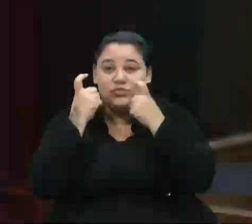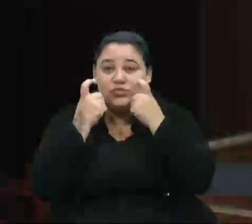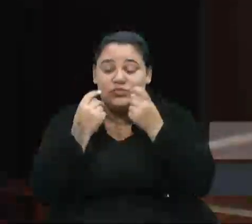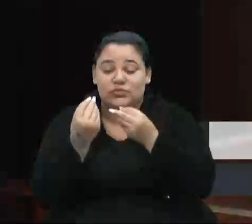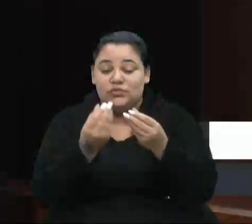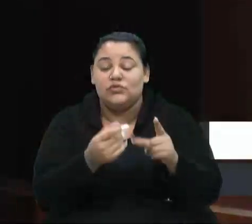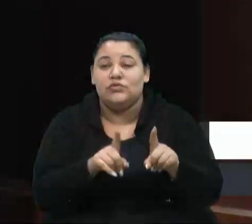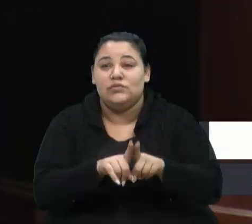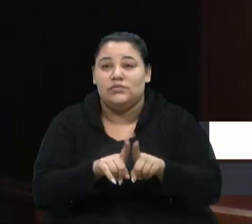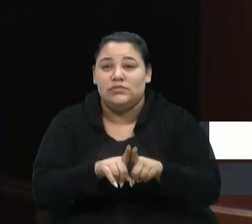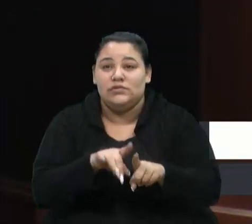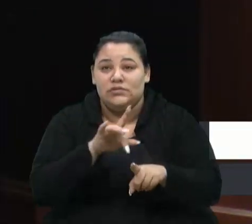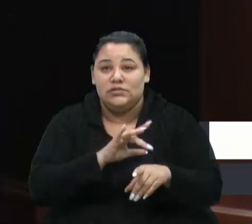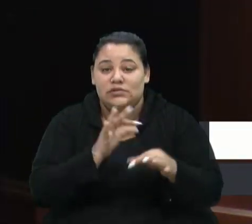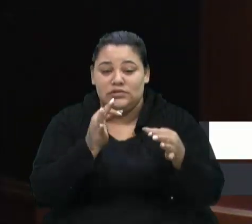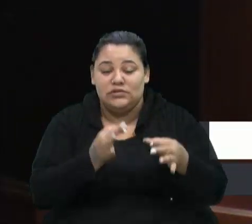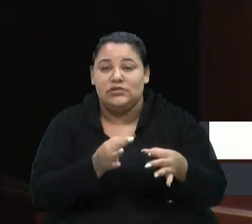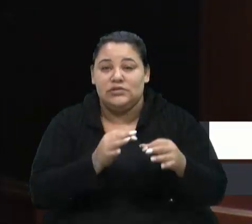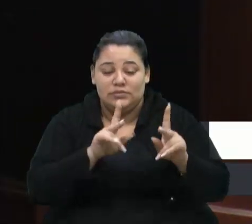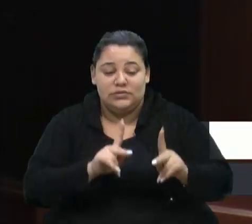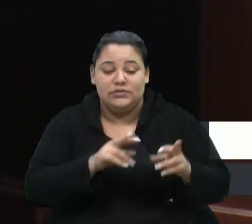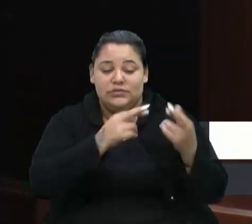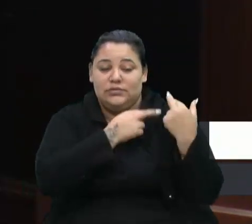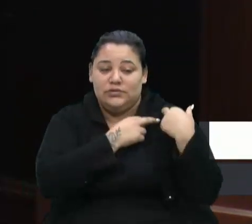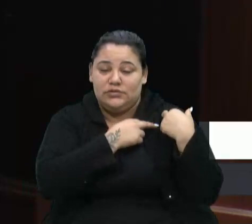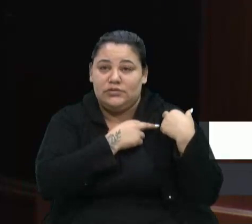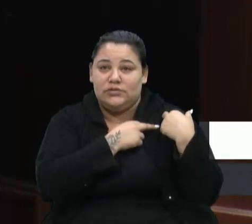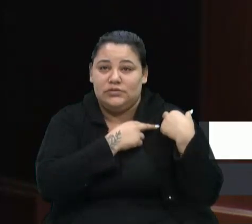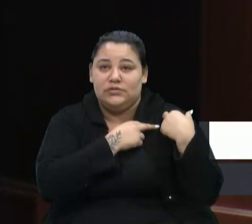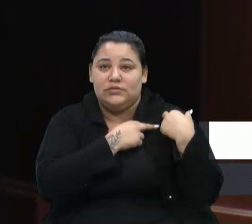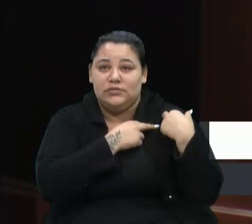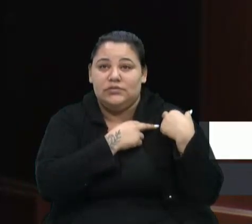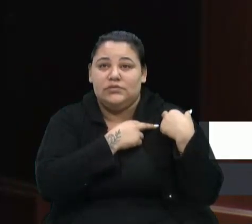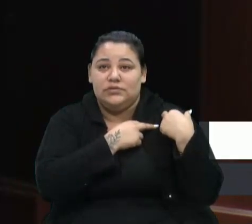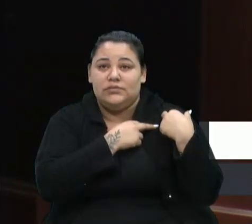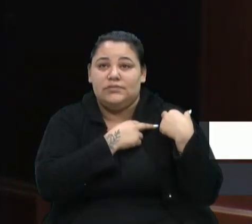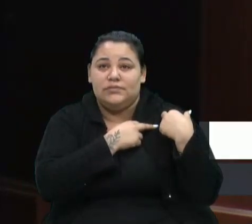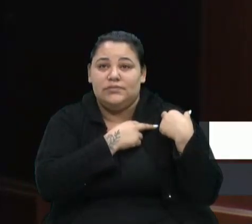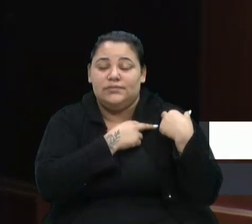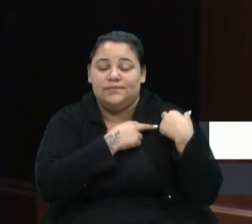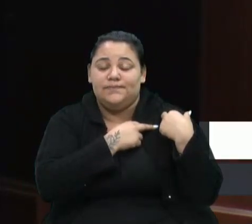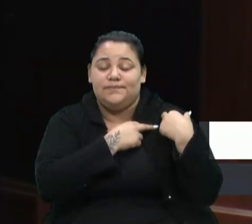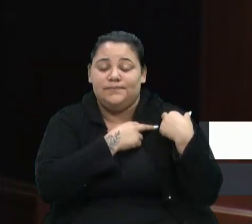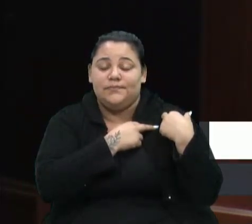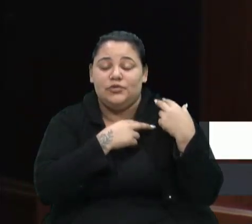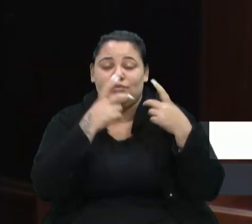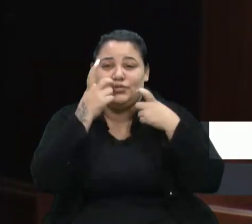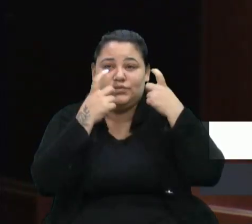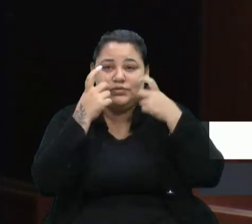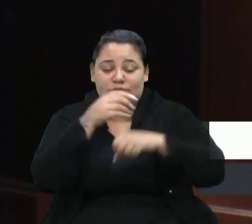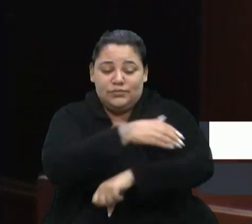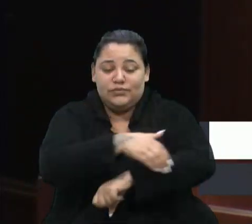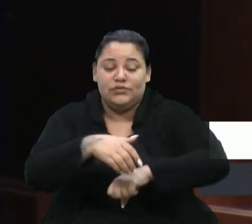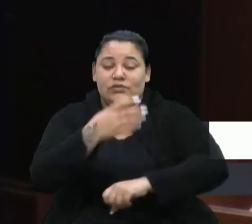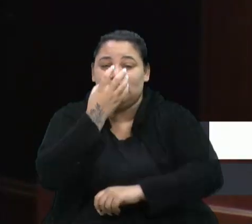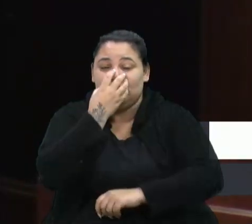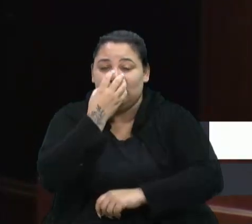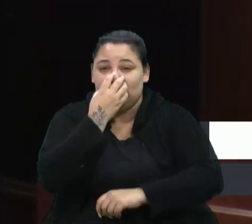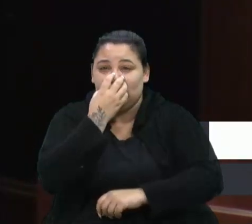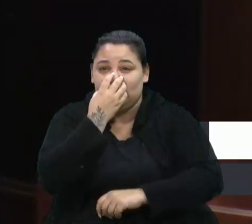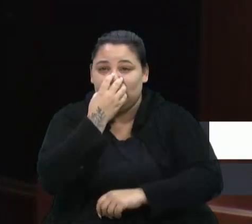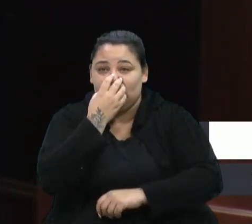certeza que aí o pessoal responsável pelos animais estão se preocupando com os animais de rua, os cachorrinhos, os cãozinhos que estão na